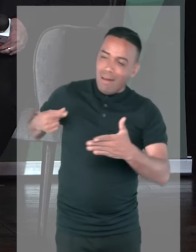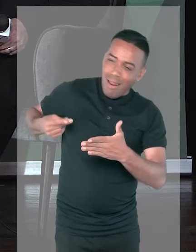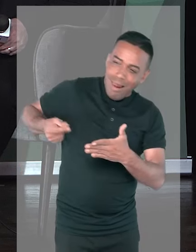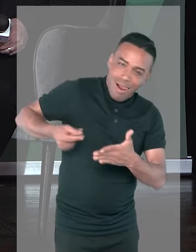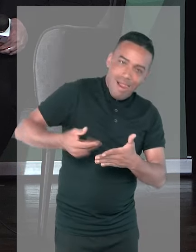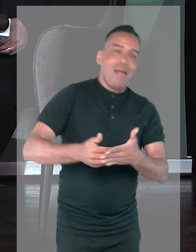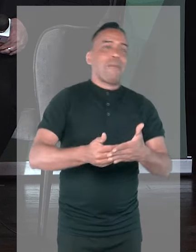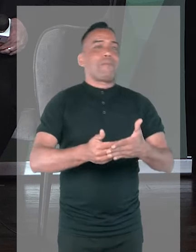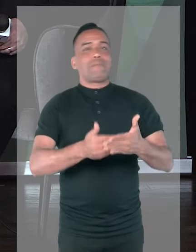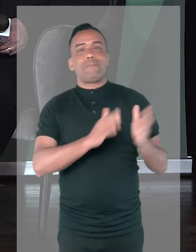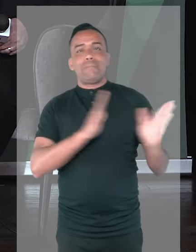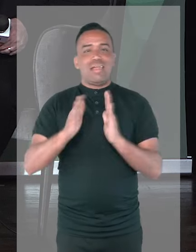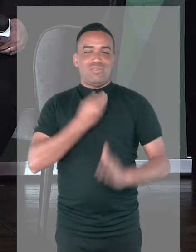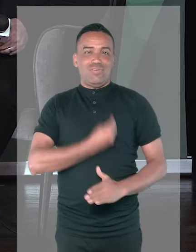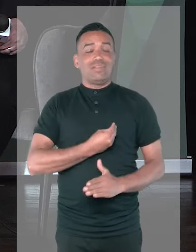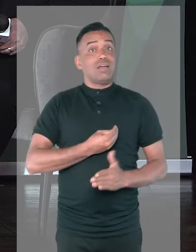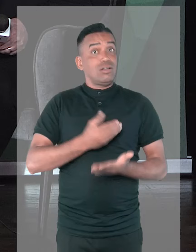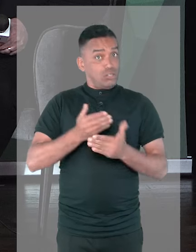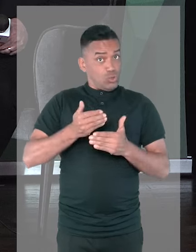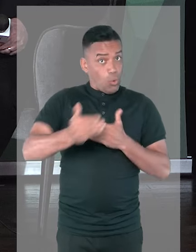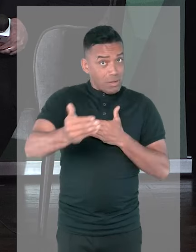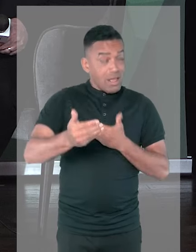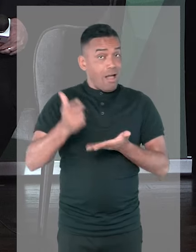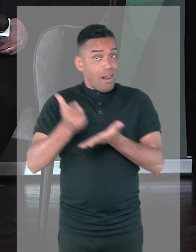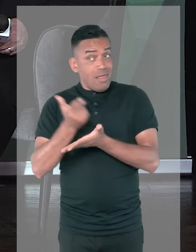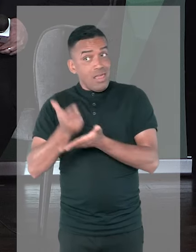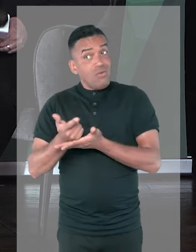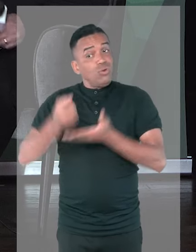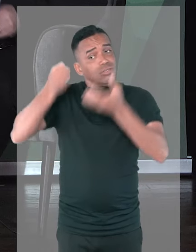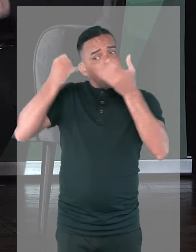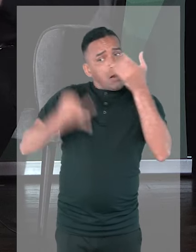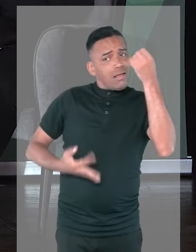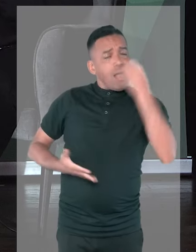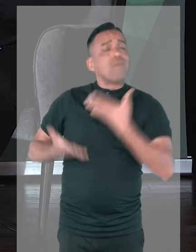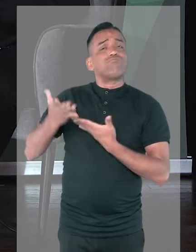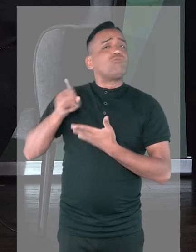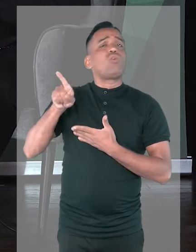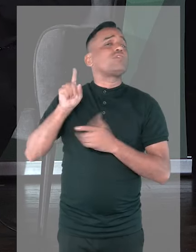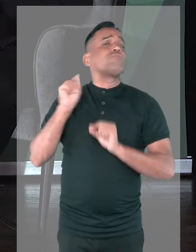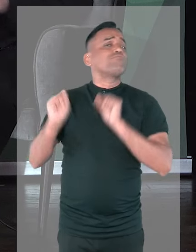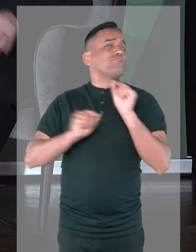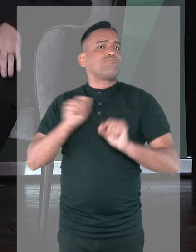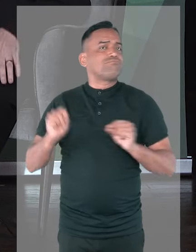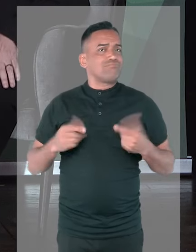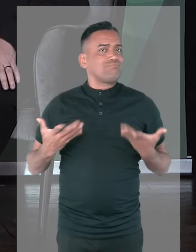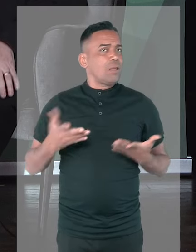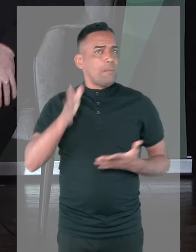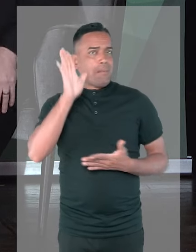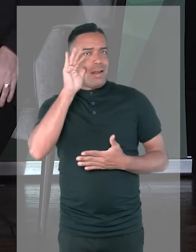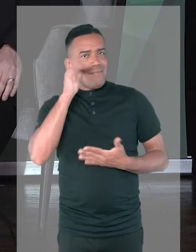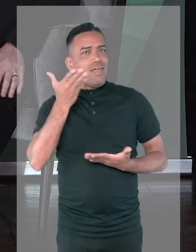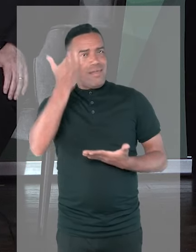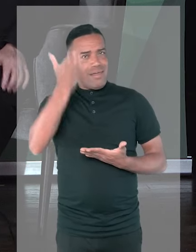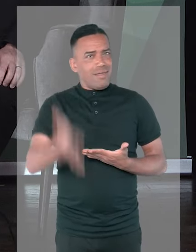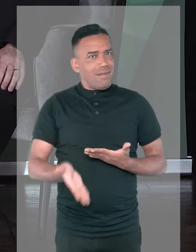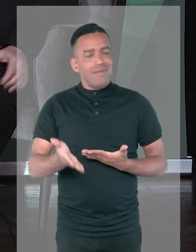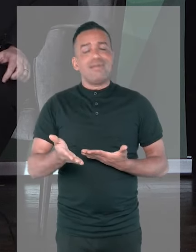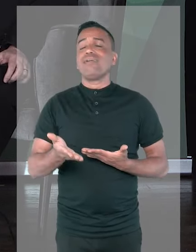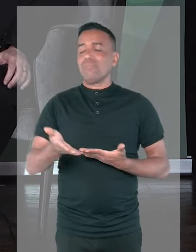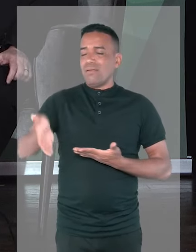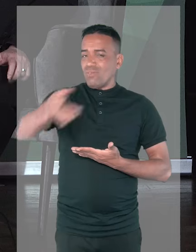antes de começar a falar do livro, te peço que você fale um pouquinho de você, para as pessoas que estão nos assistindo, para ver que... E para vocês, é